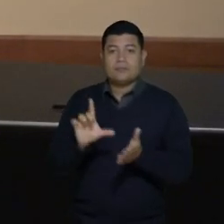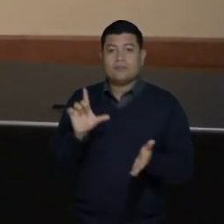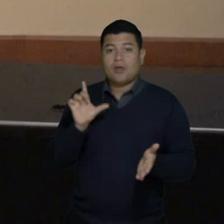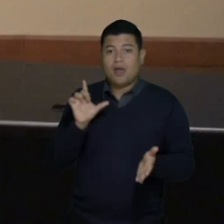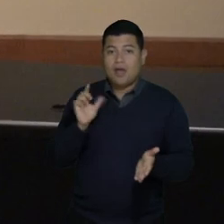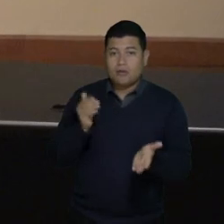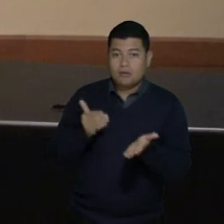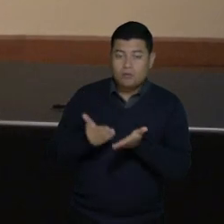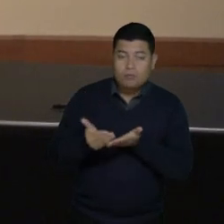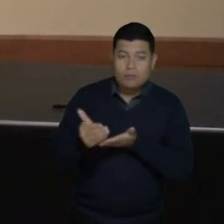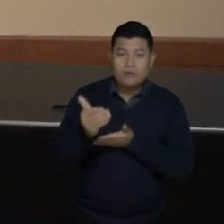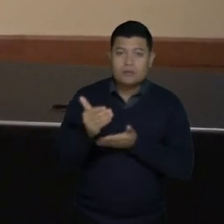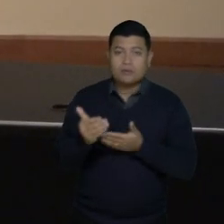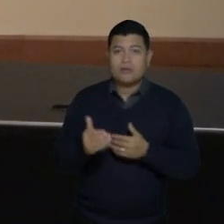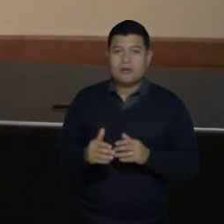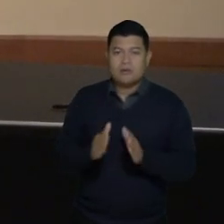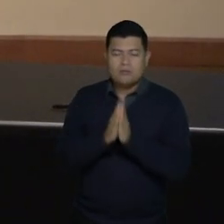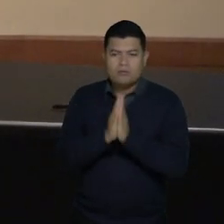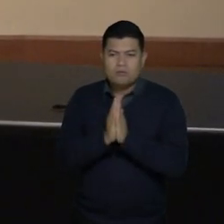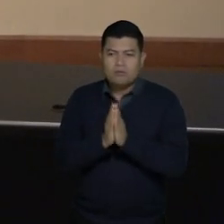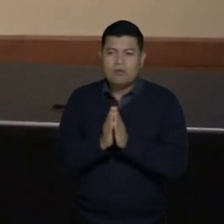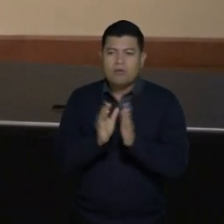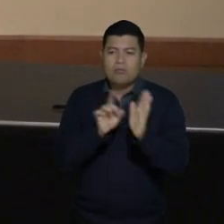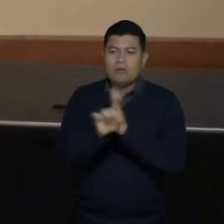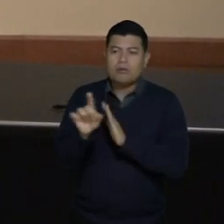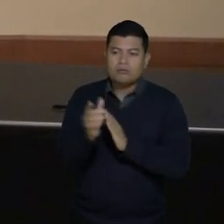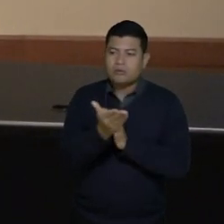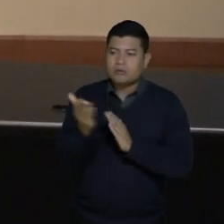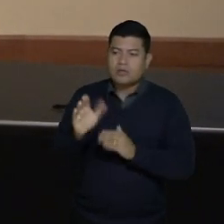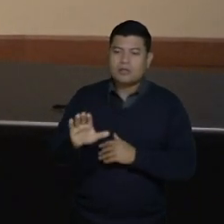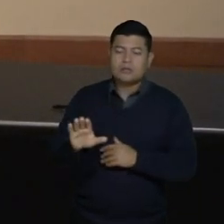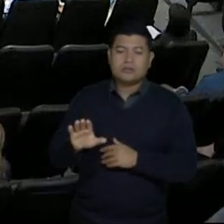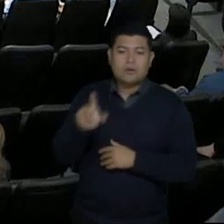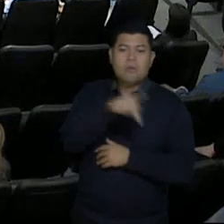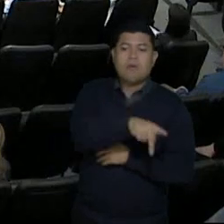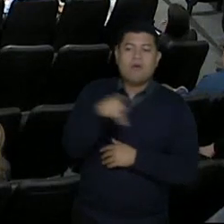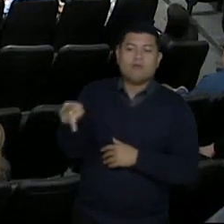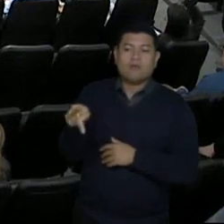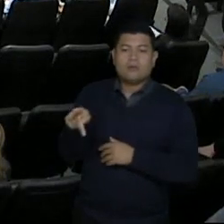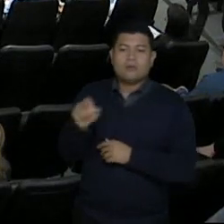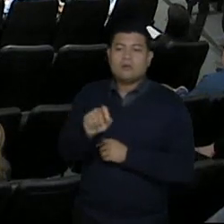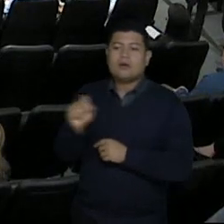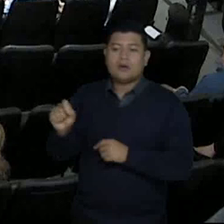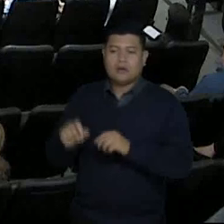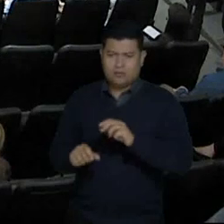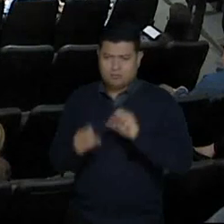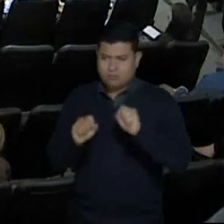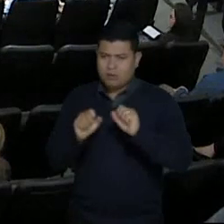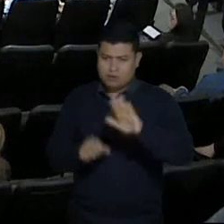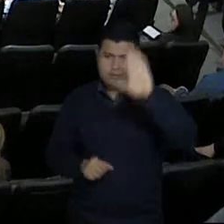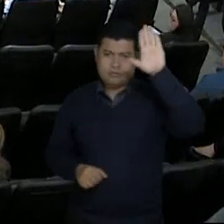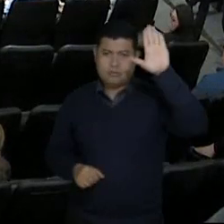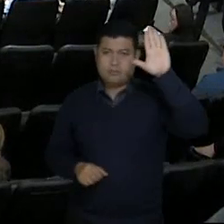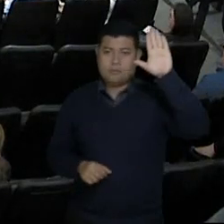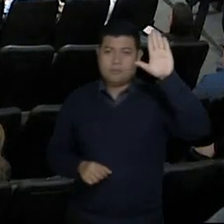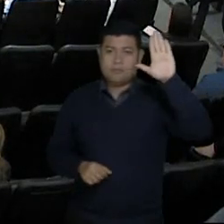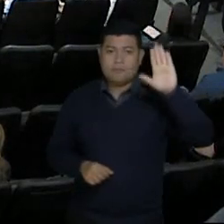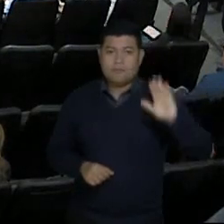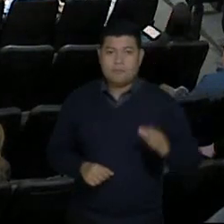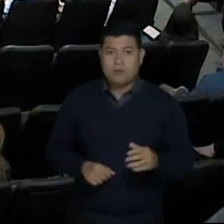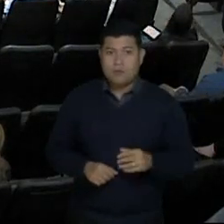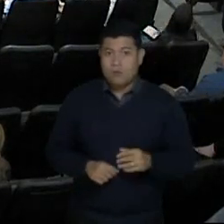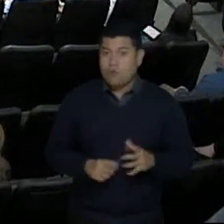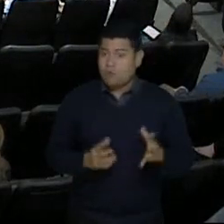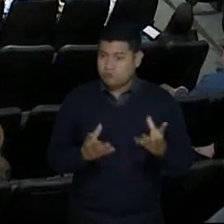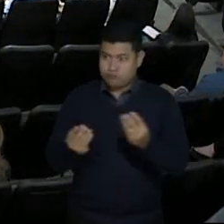também podem levantar a mão Quem são educadores aqui professores professoras trabalham escola tá grande maioria